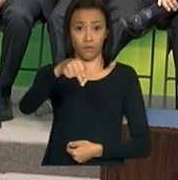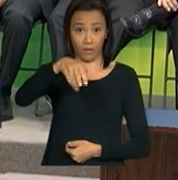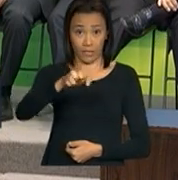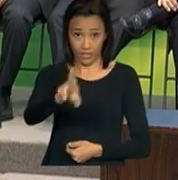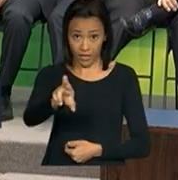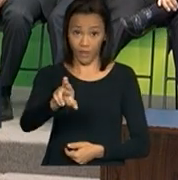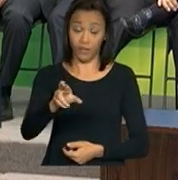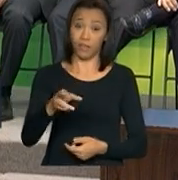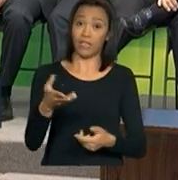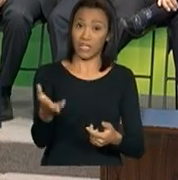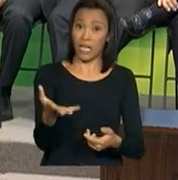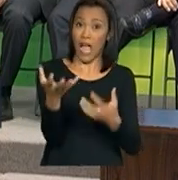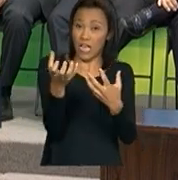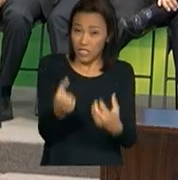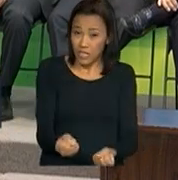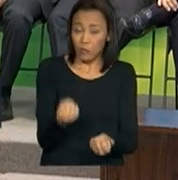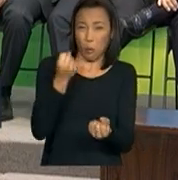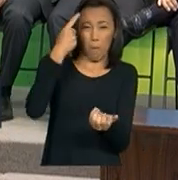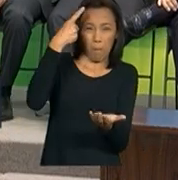assumi pesas